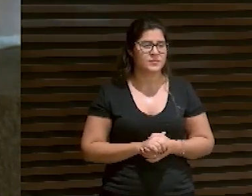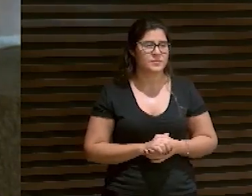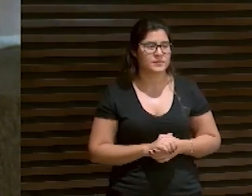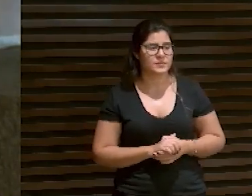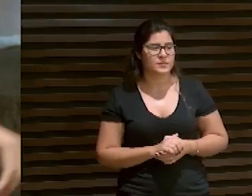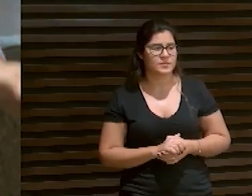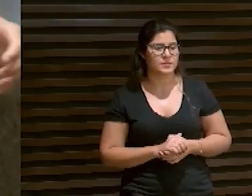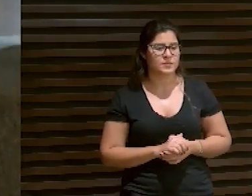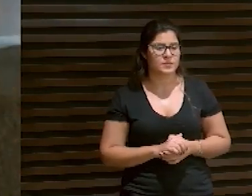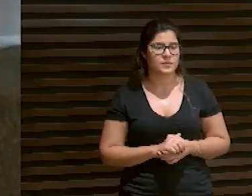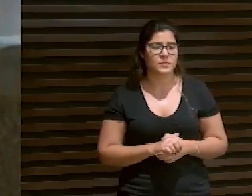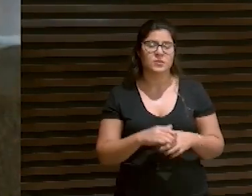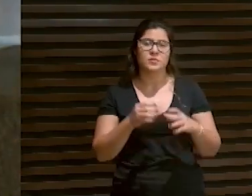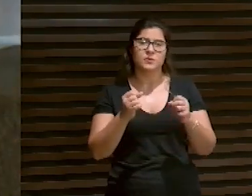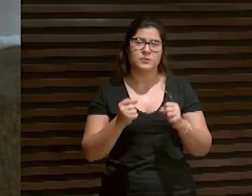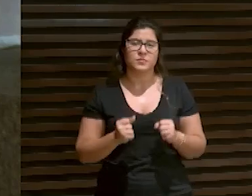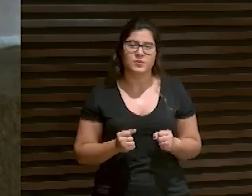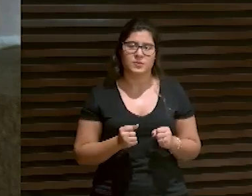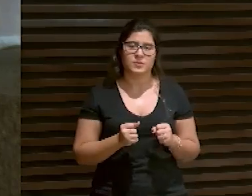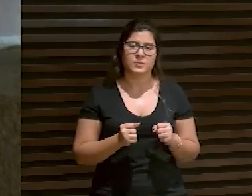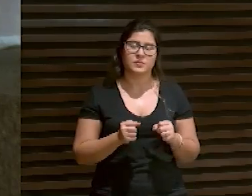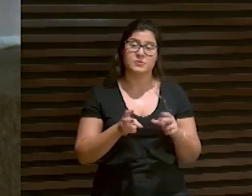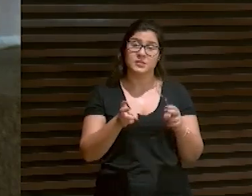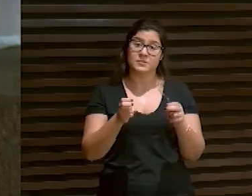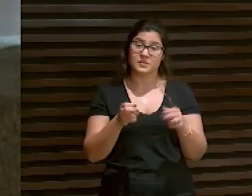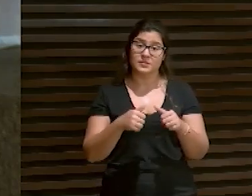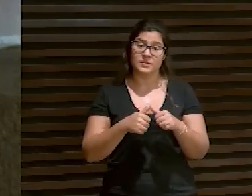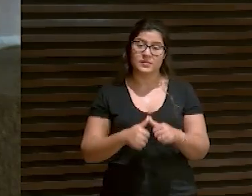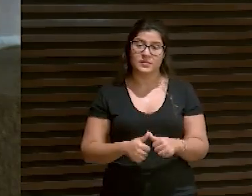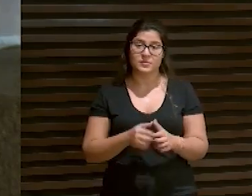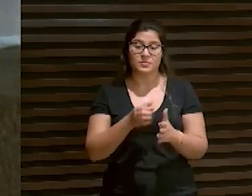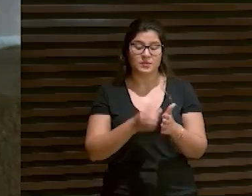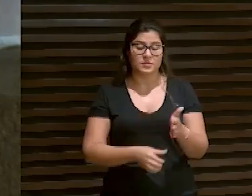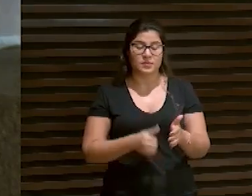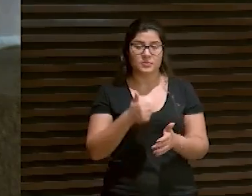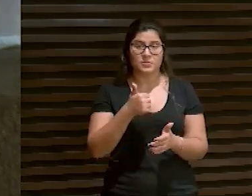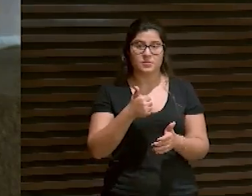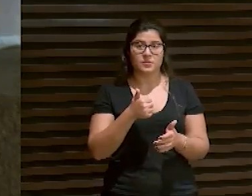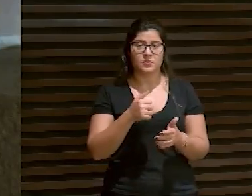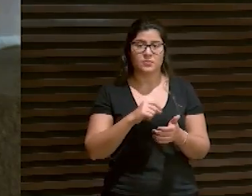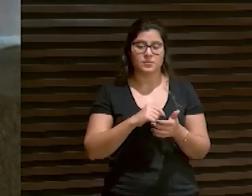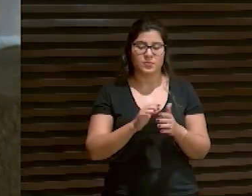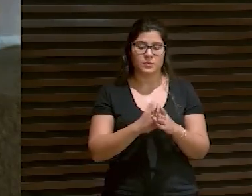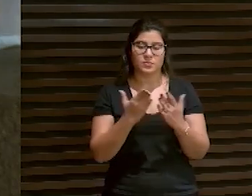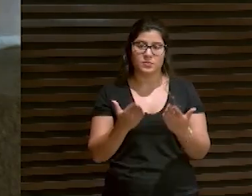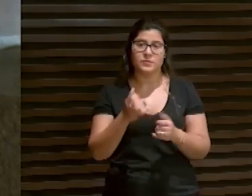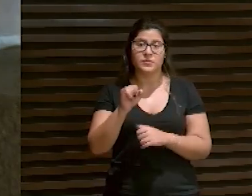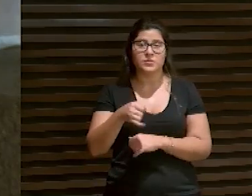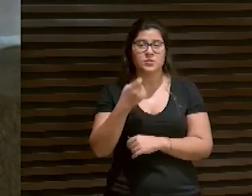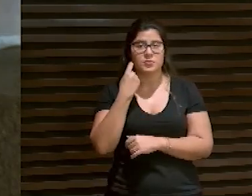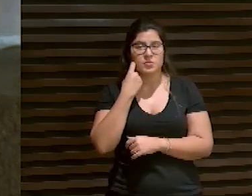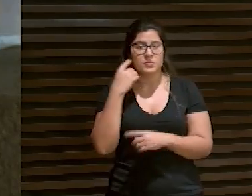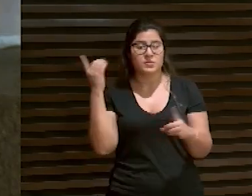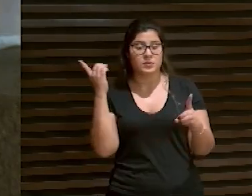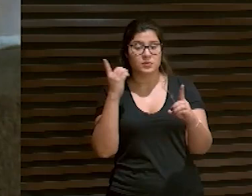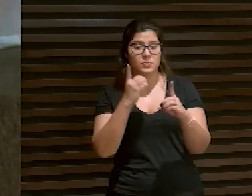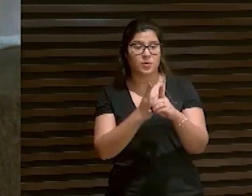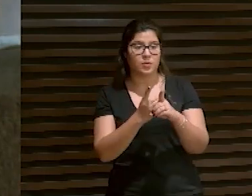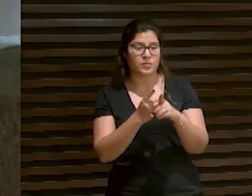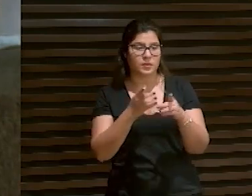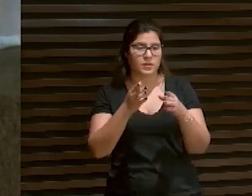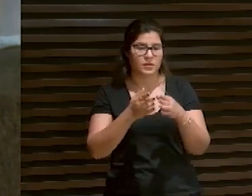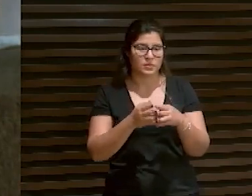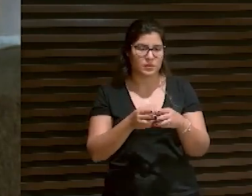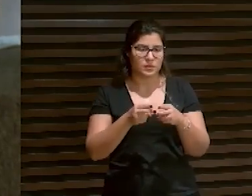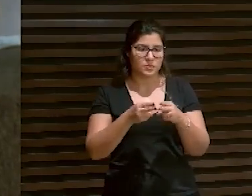Nós podemos perceber isso porque no capítulo 1 do livro de Jonas, quando ele se encontra com os marinheiros e começa todo aquele drama